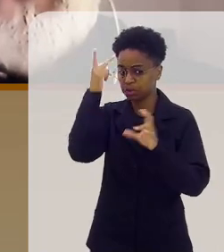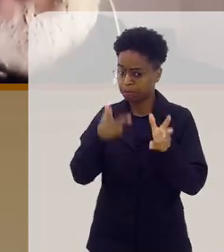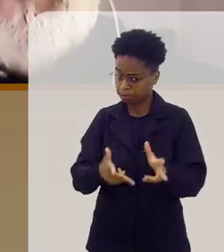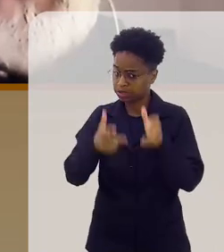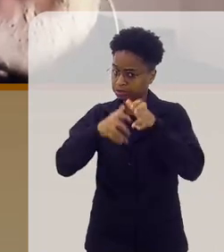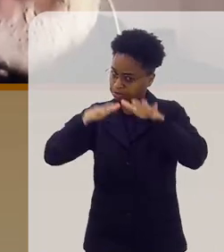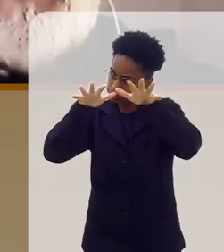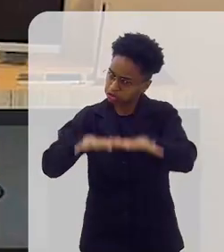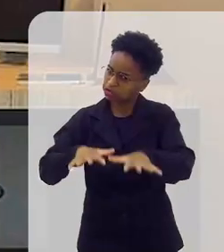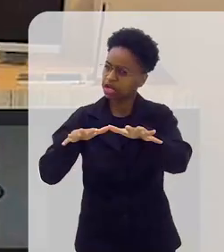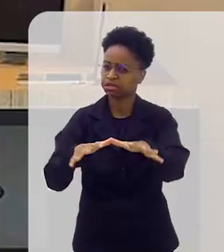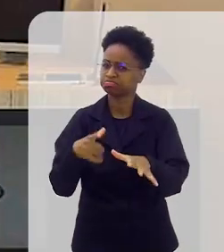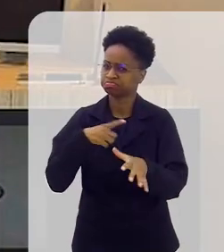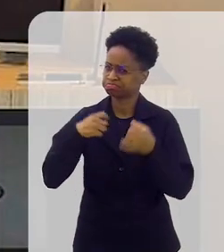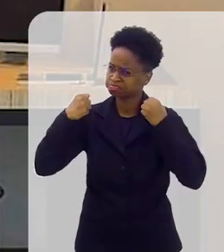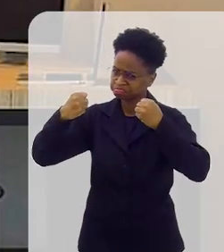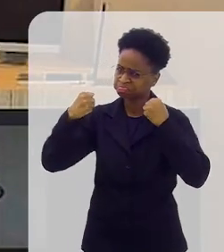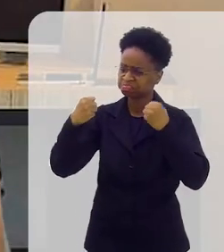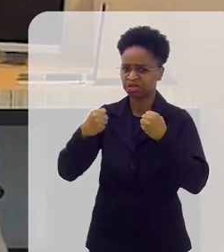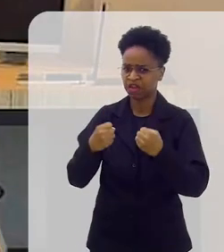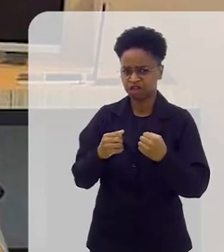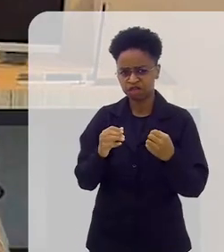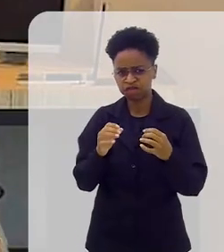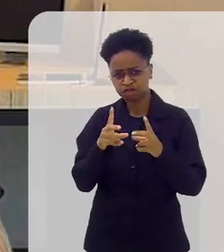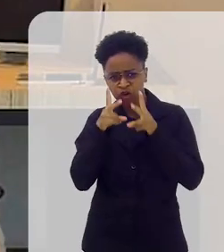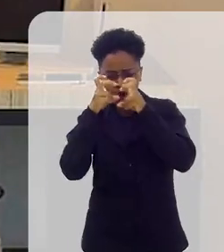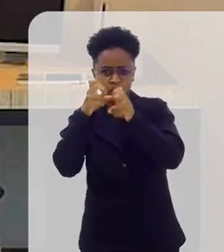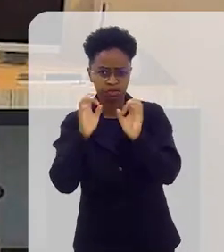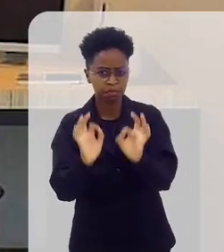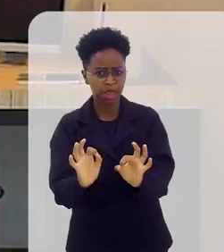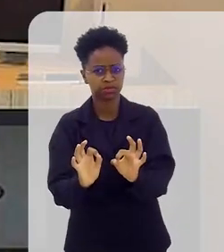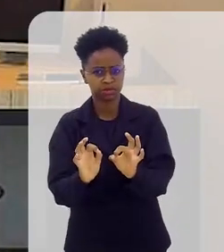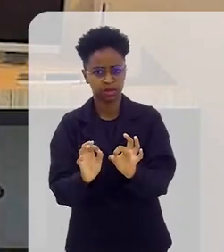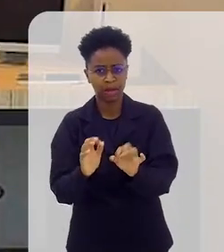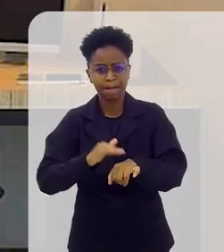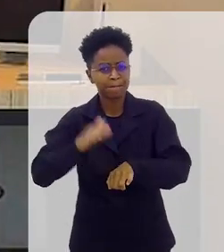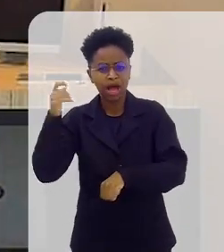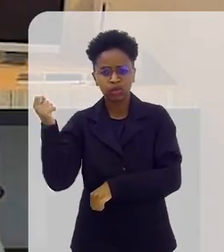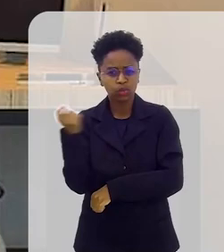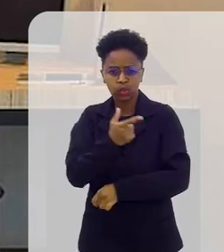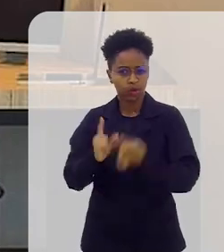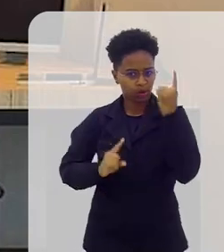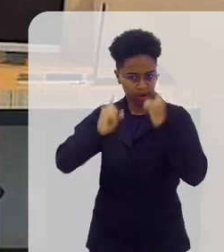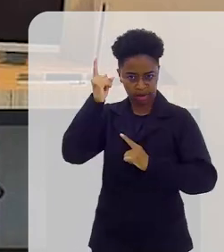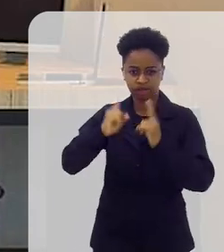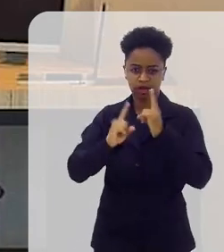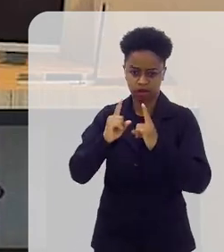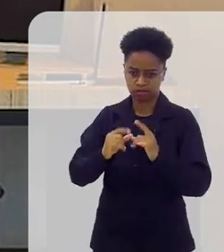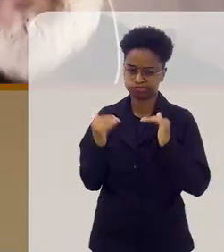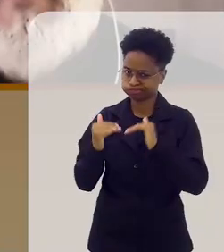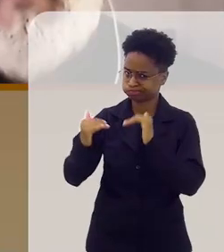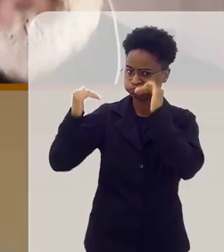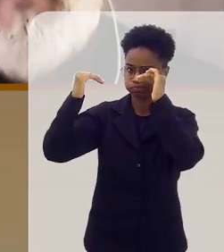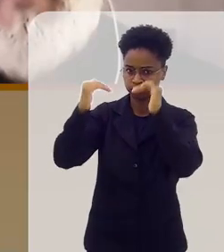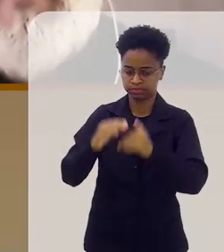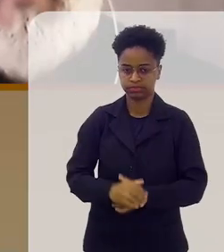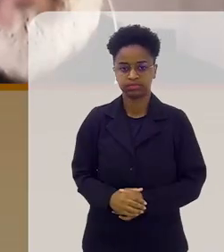aquele desfile com uma grandeza muito maior mesmo do que o próprio carnaval, né?